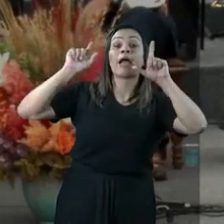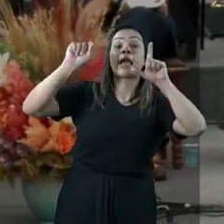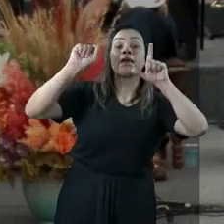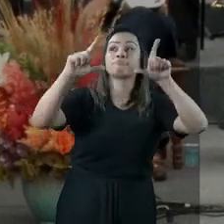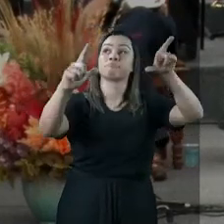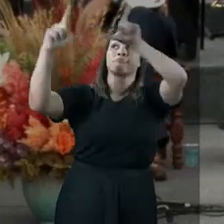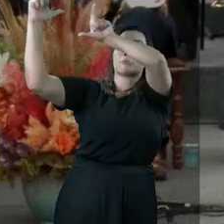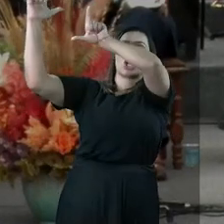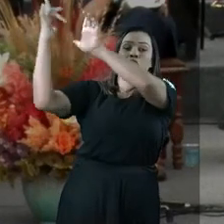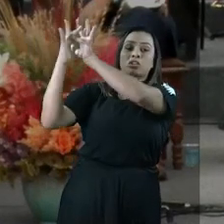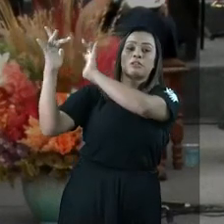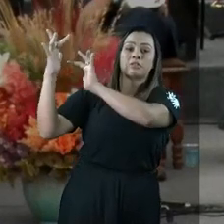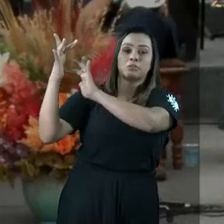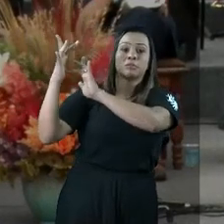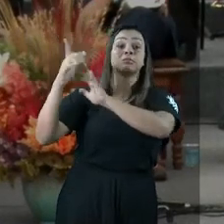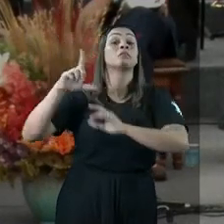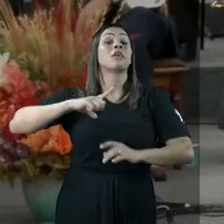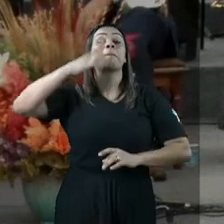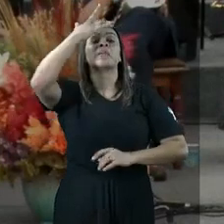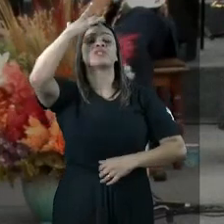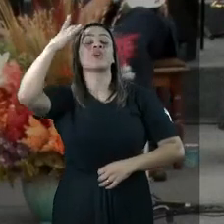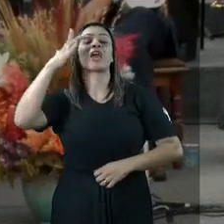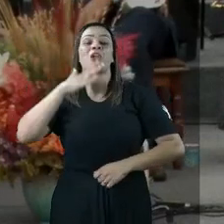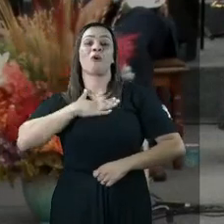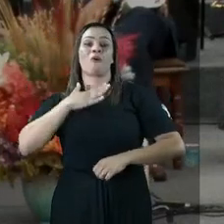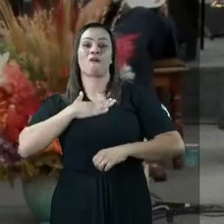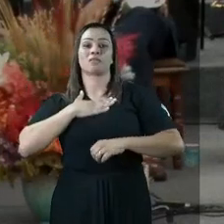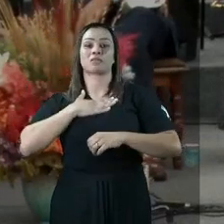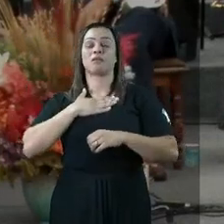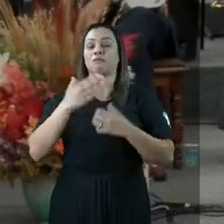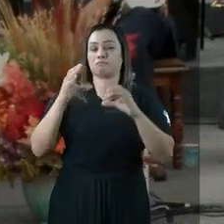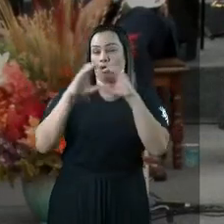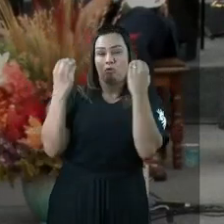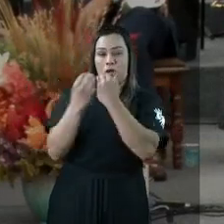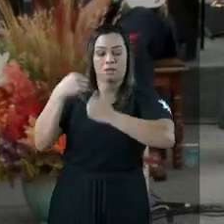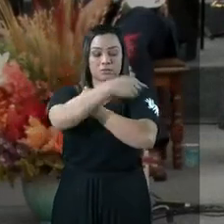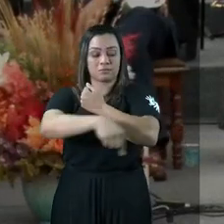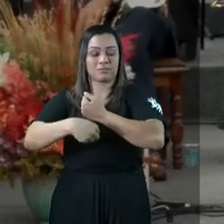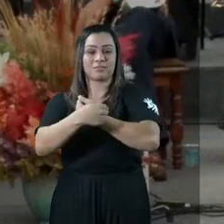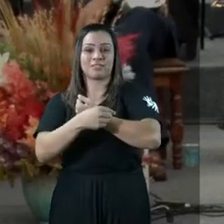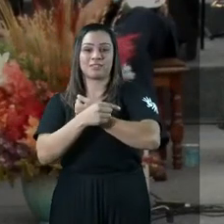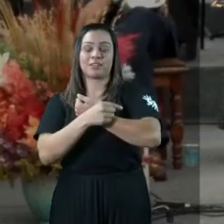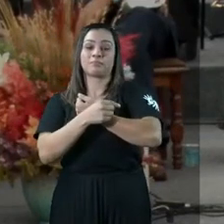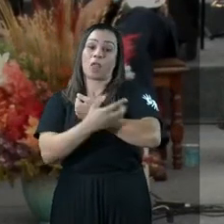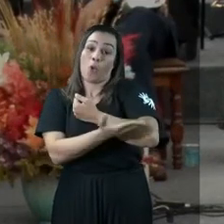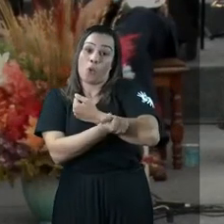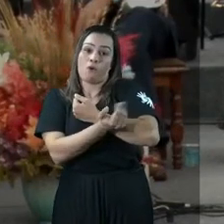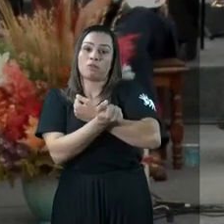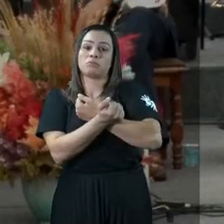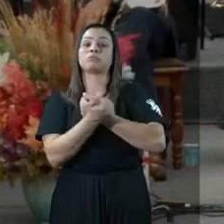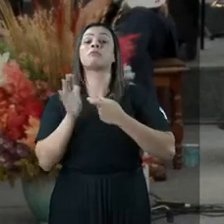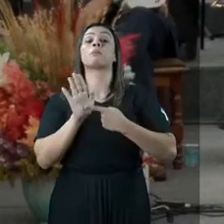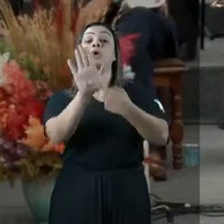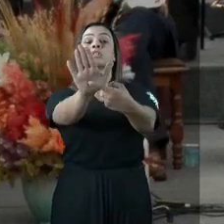uma Bemp Brasil como trampolim para subir nos degraus do status humanos. Mas eu profetizo, a